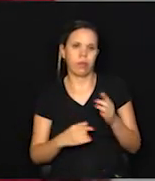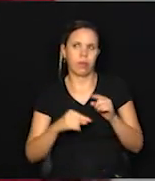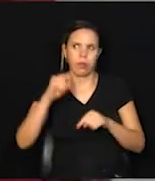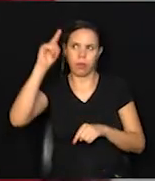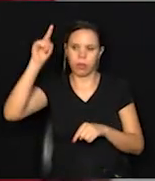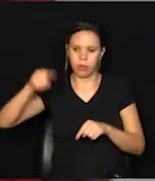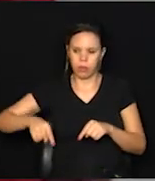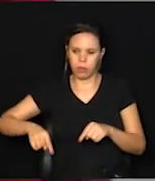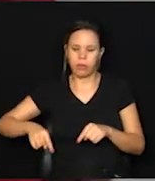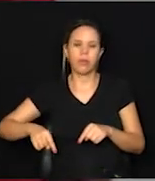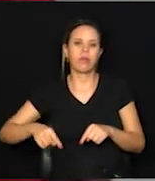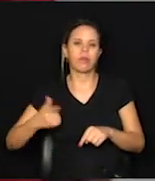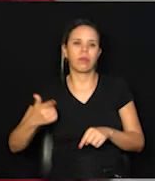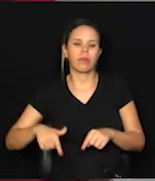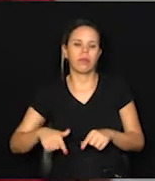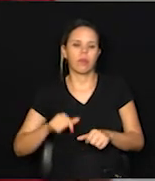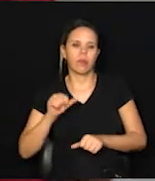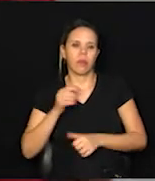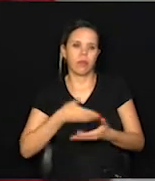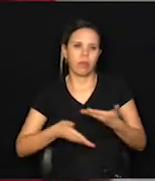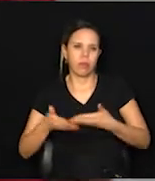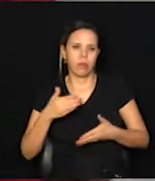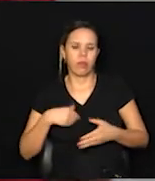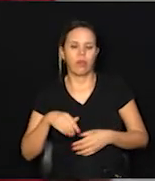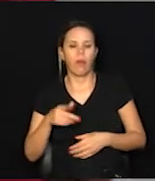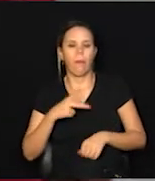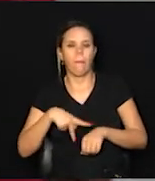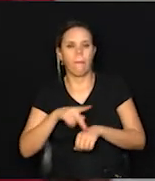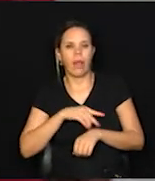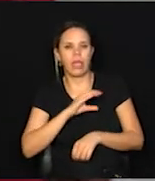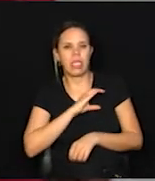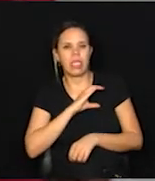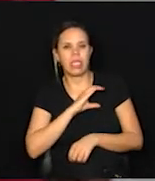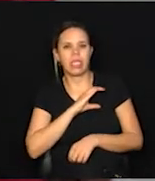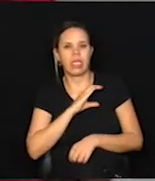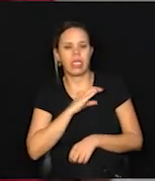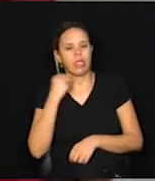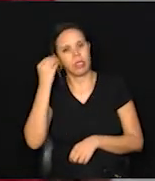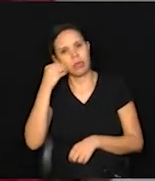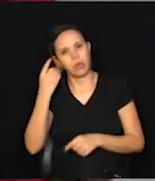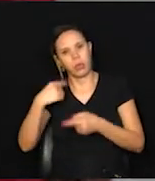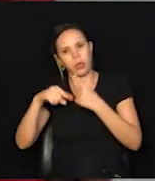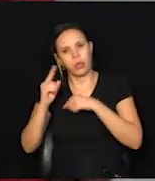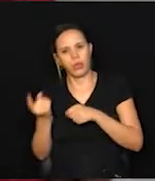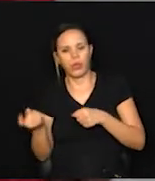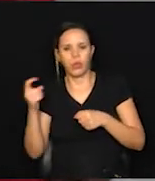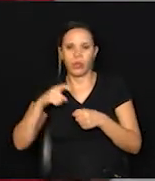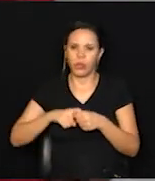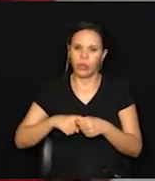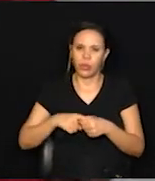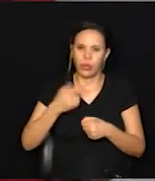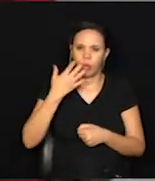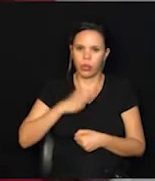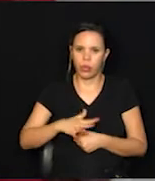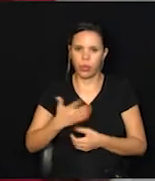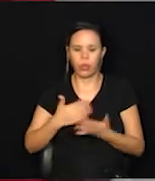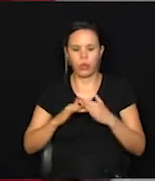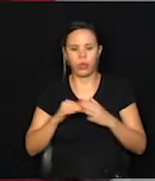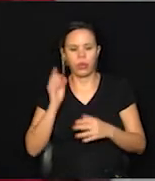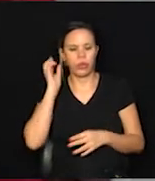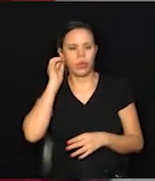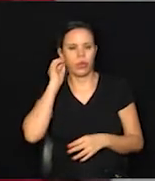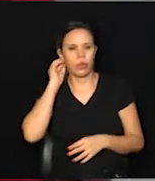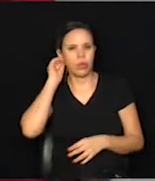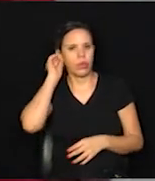justificou retesar novamente, foi o Canadá, que teve uma experiência exitosa com a volta de crianças às escolas, mas